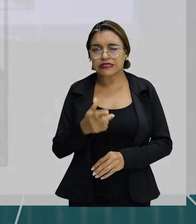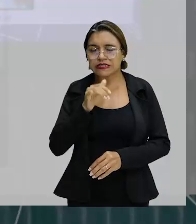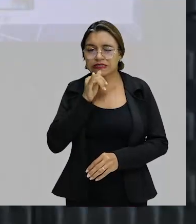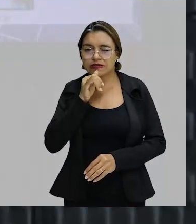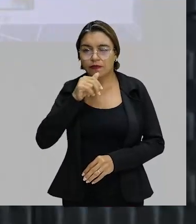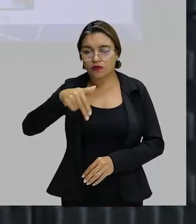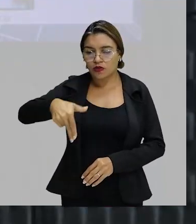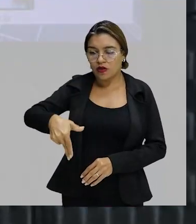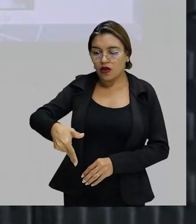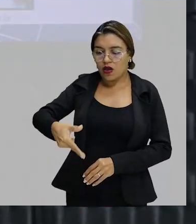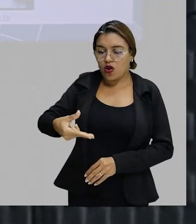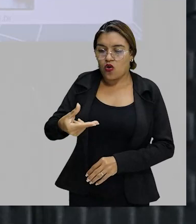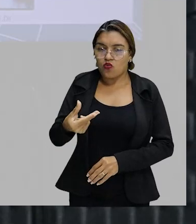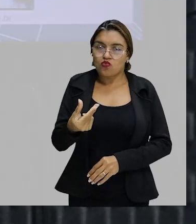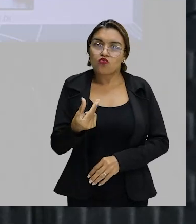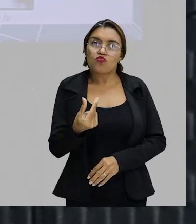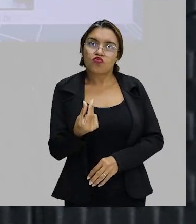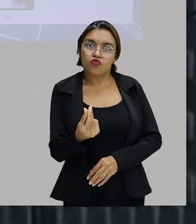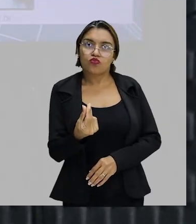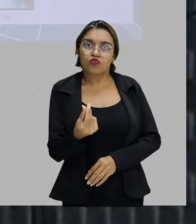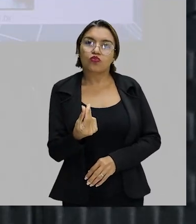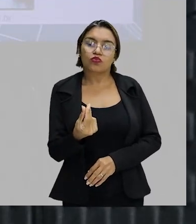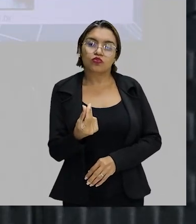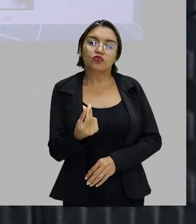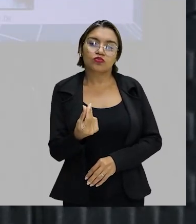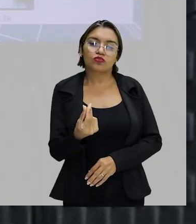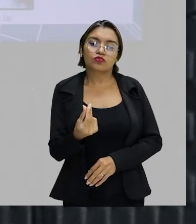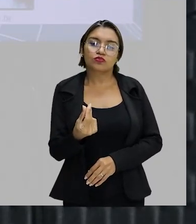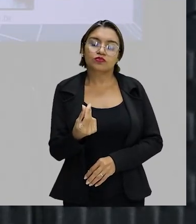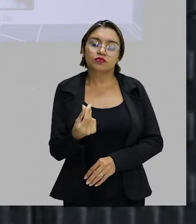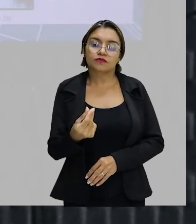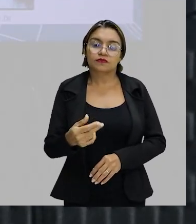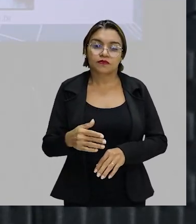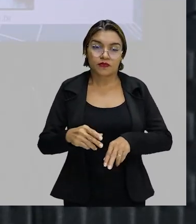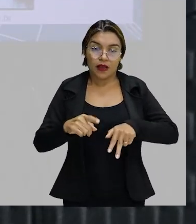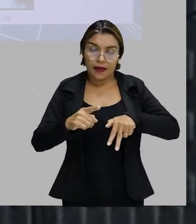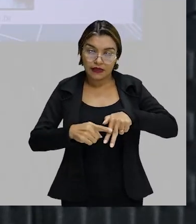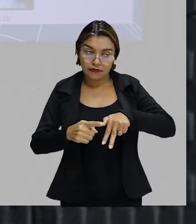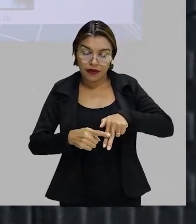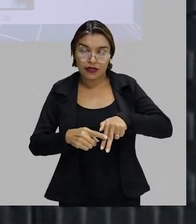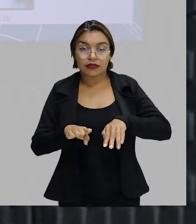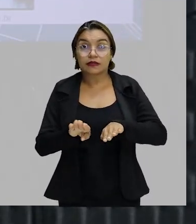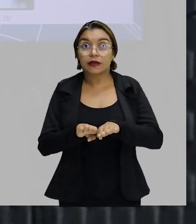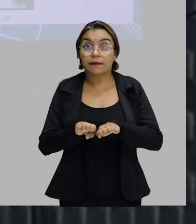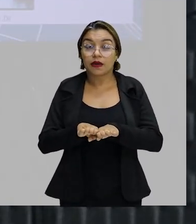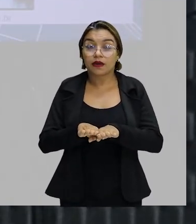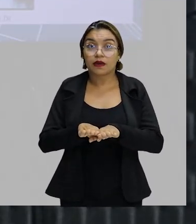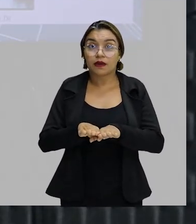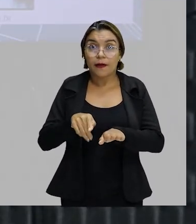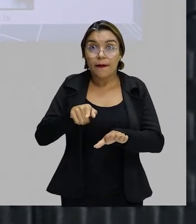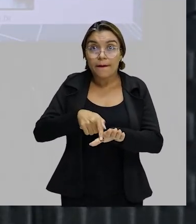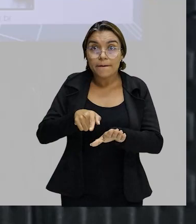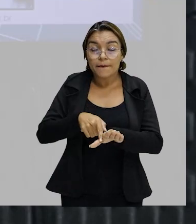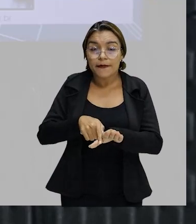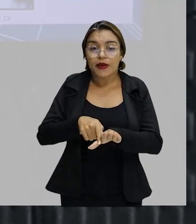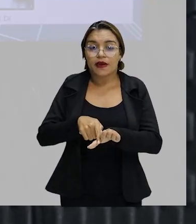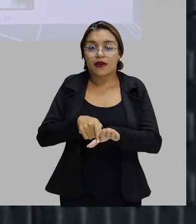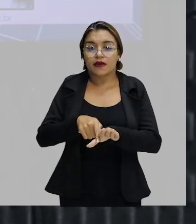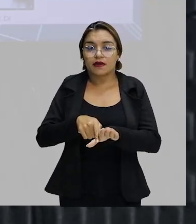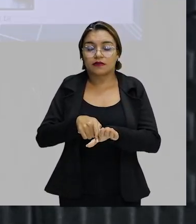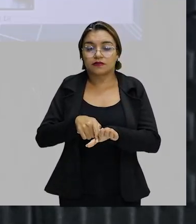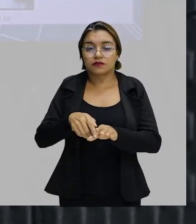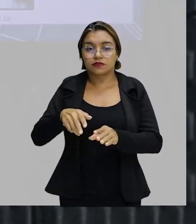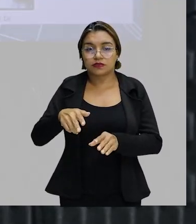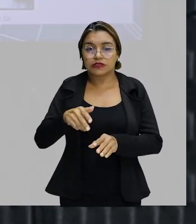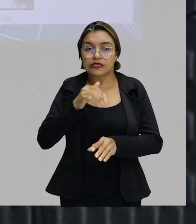flexão mas as pernas estão o quê as pernas e os pés estão estendidos percebam que a pontinha do pé dela